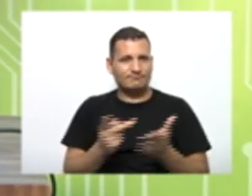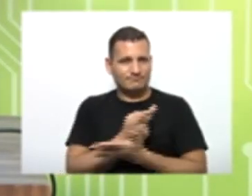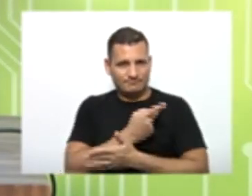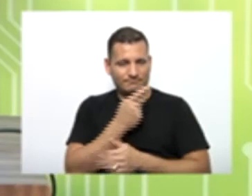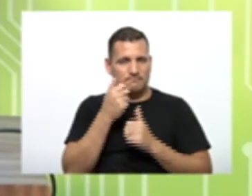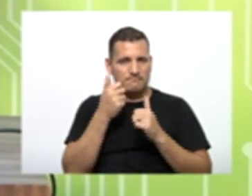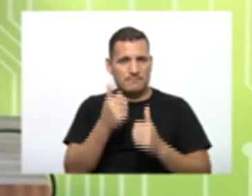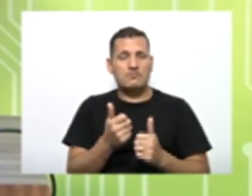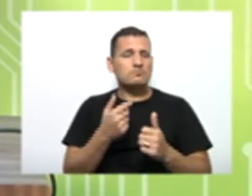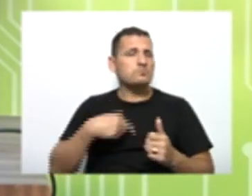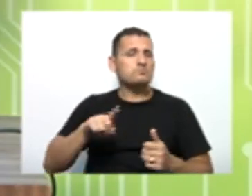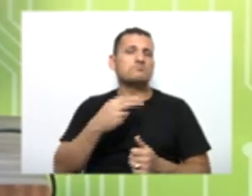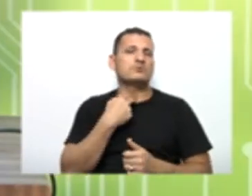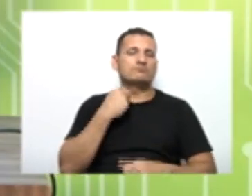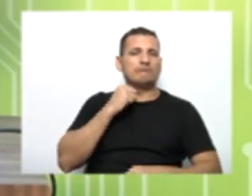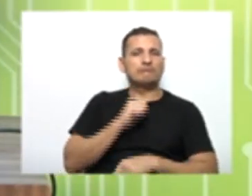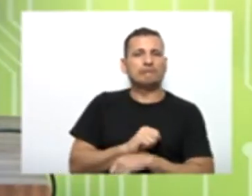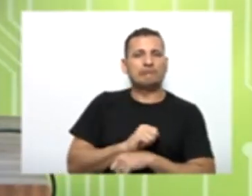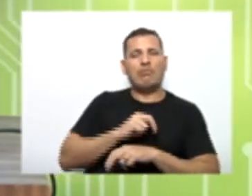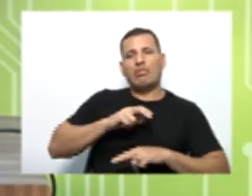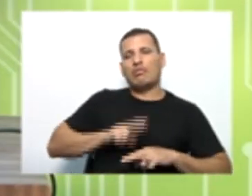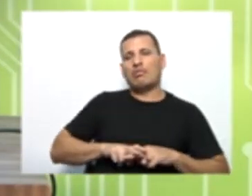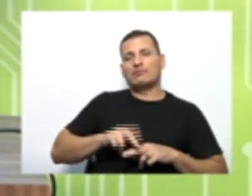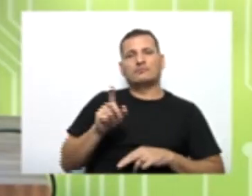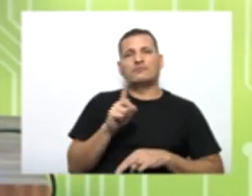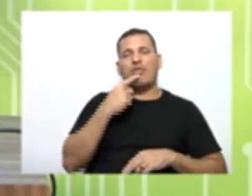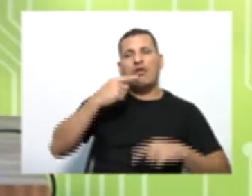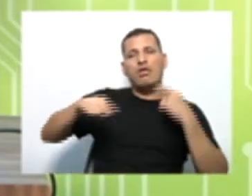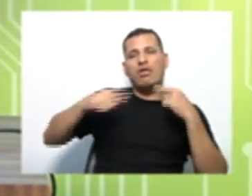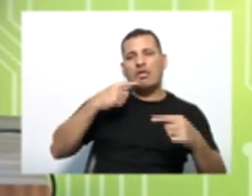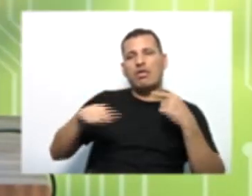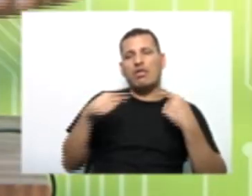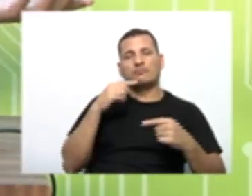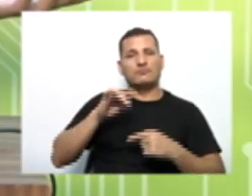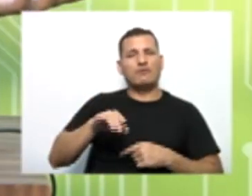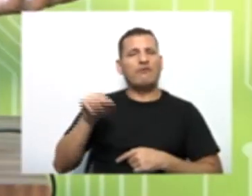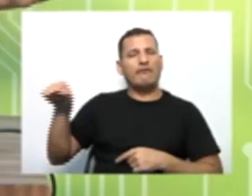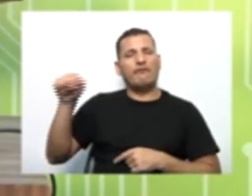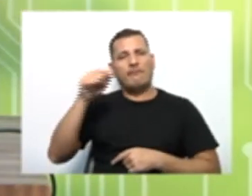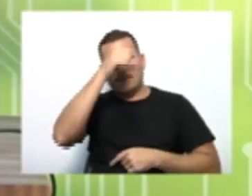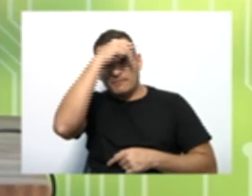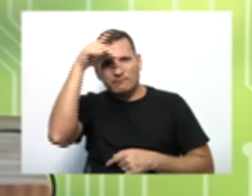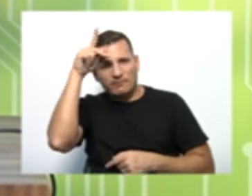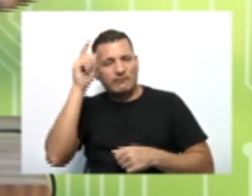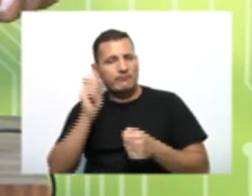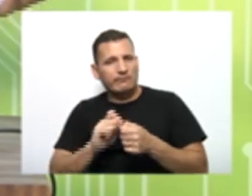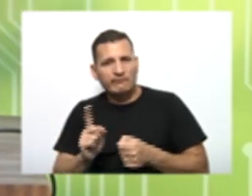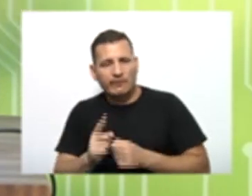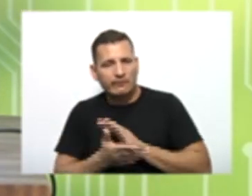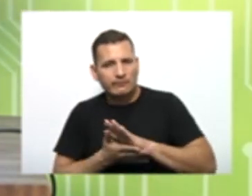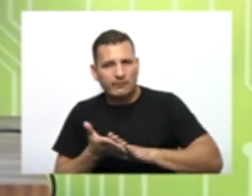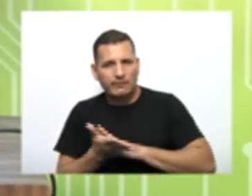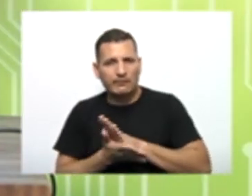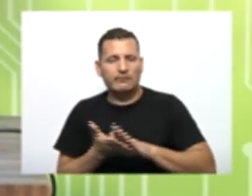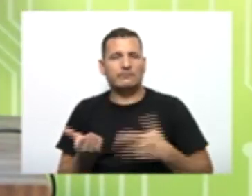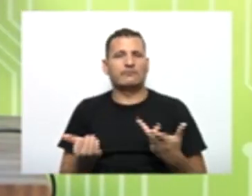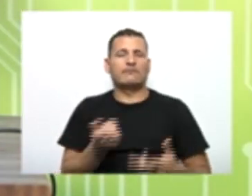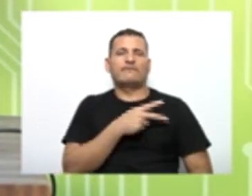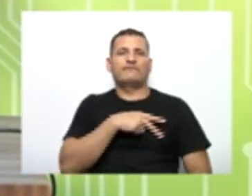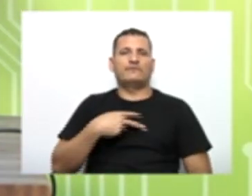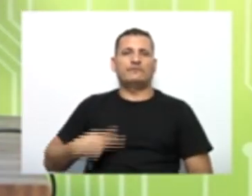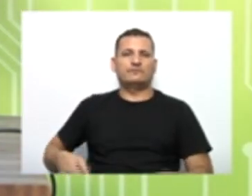sua população pudesse participar da atividade política. Alunos, isso é fundamental. O